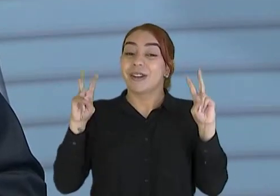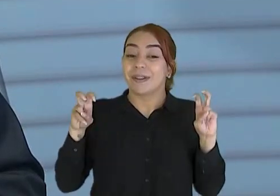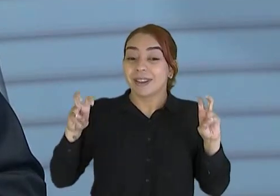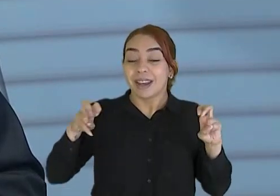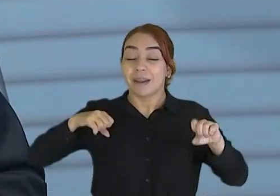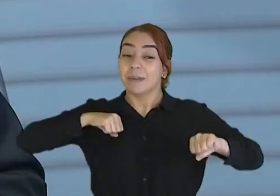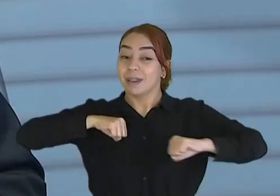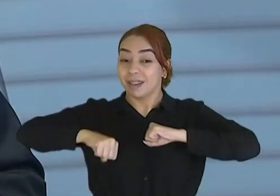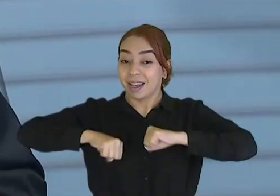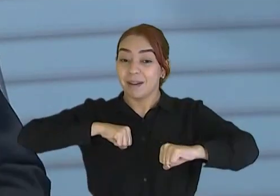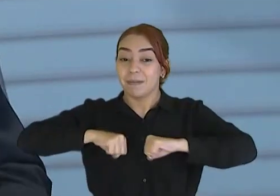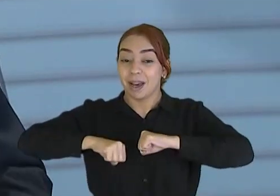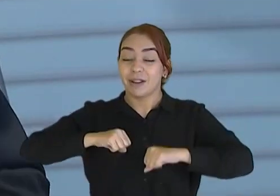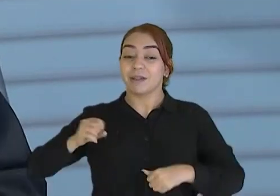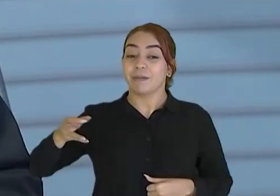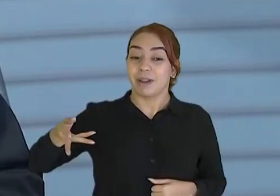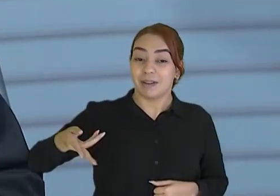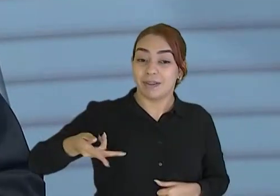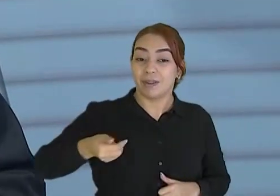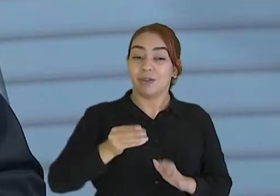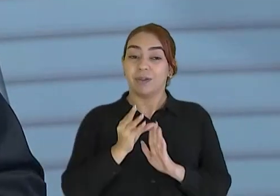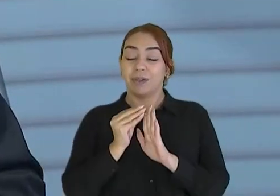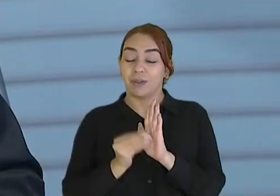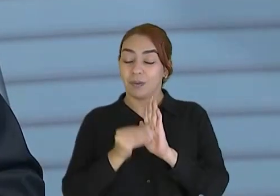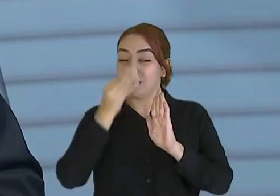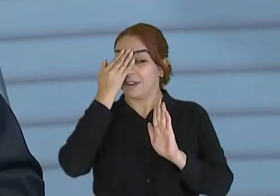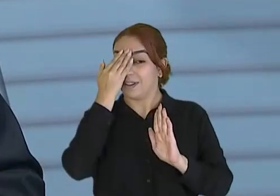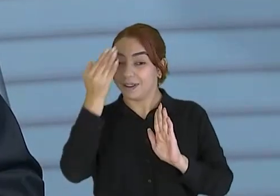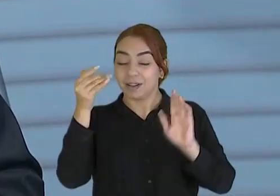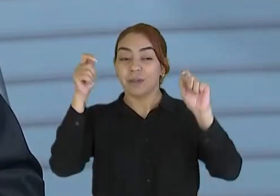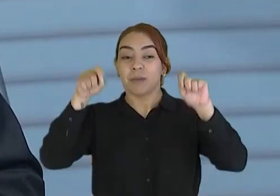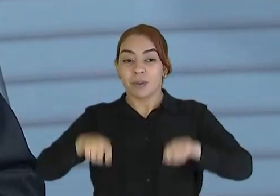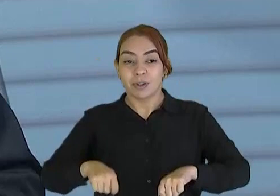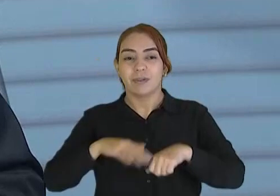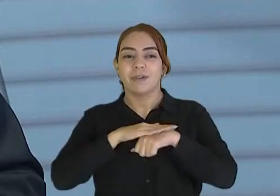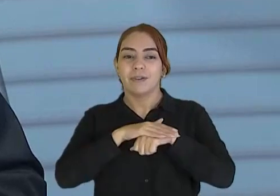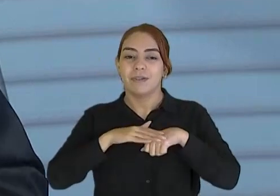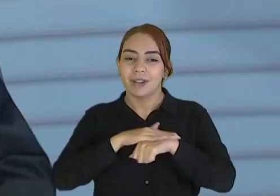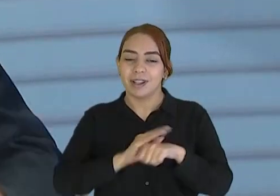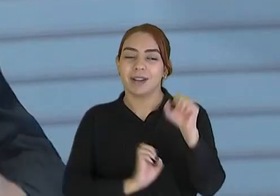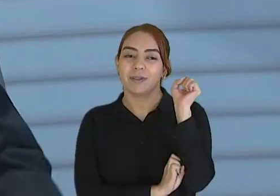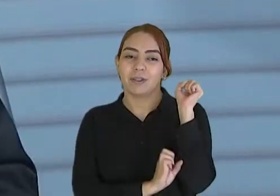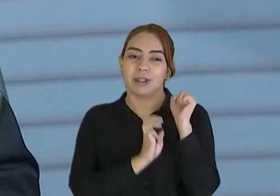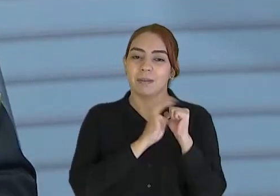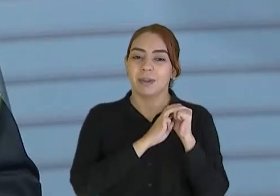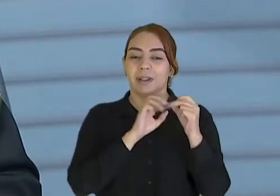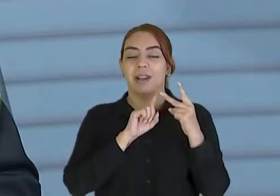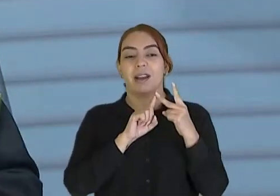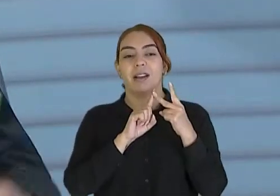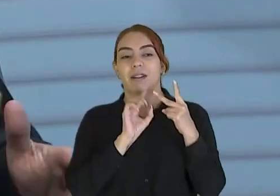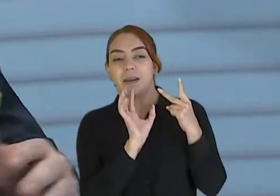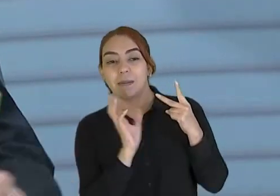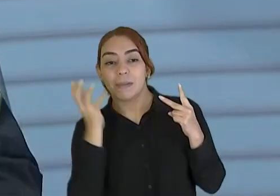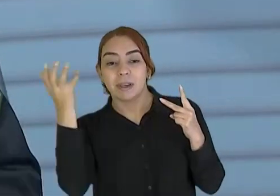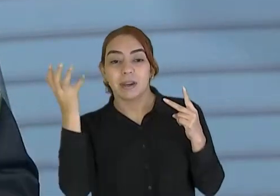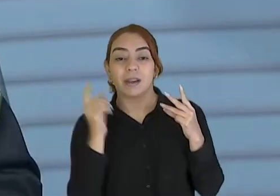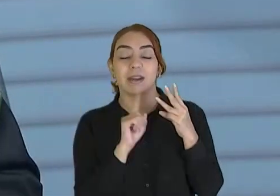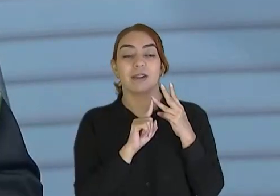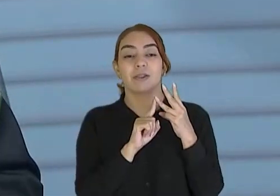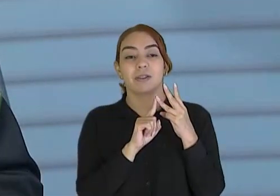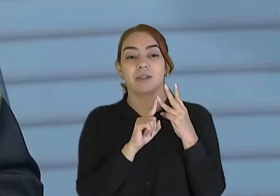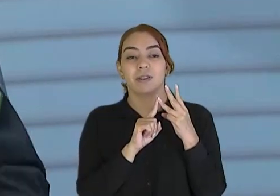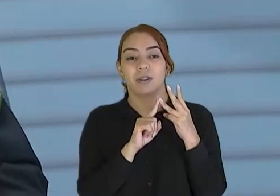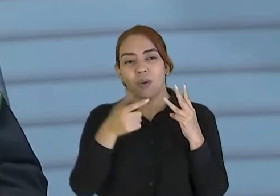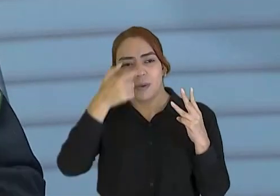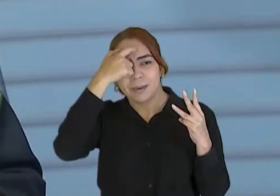sensacional, né? E agradeço também esse espaço para a gente falar um pouco de meio ambiente, sustentabilidade, de transformação social. E respondendo a sua